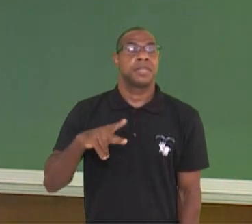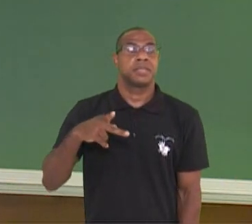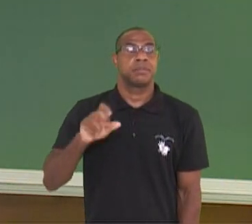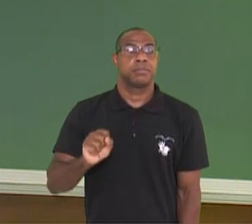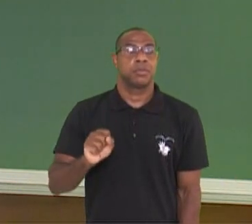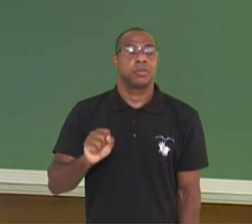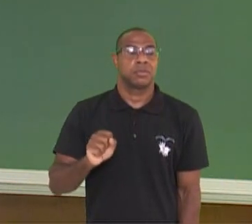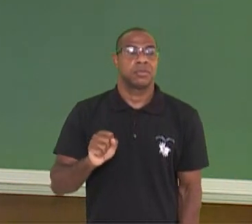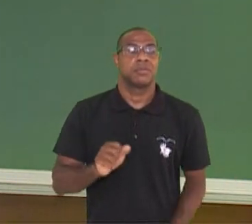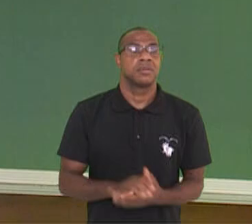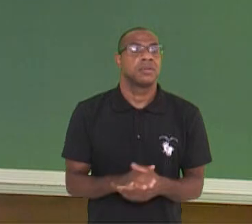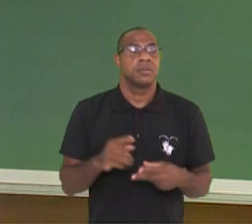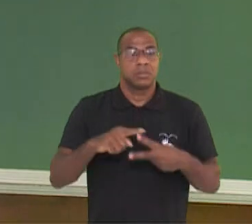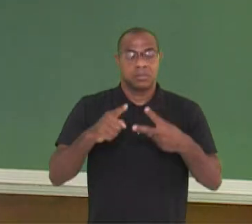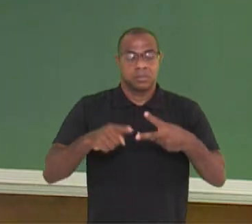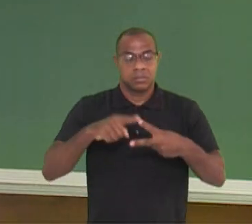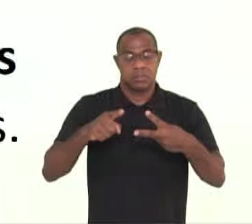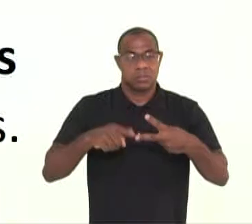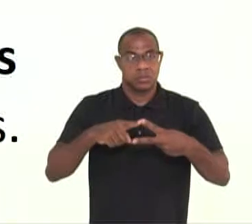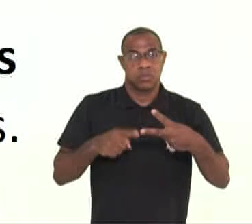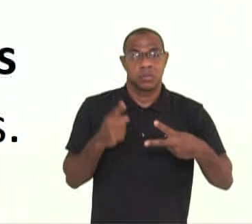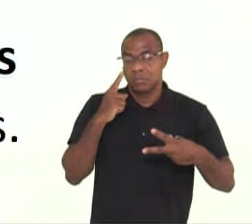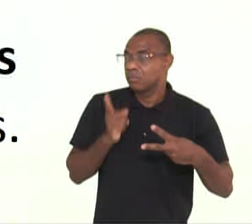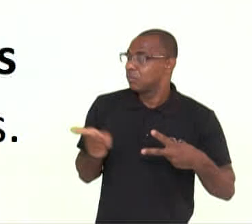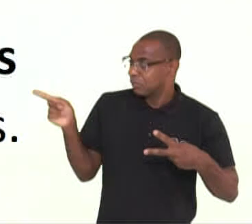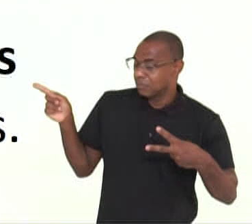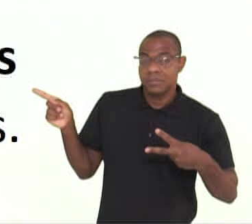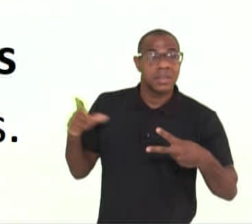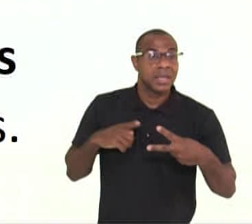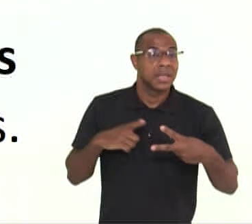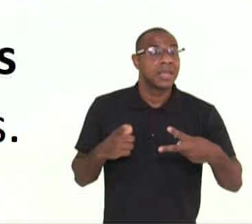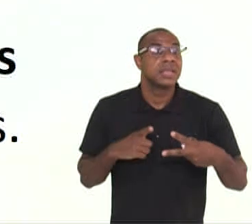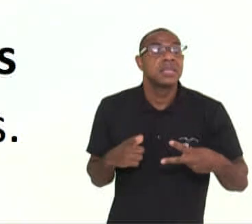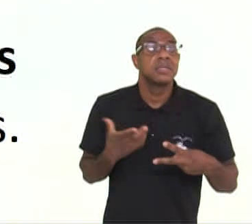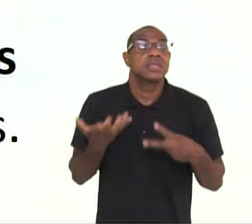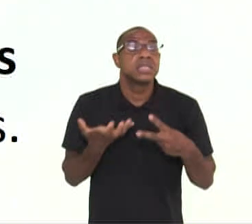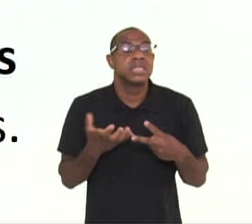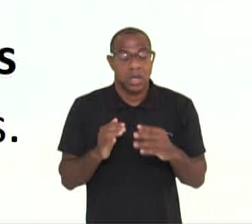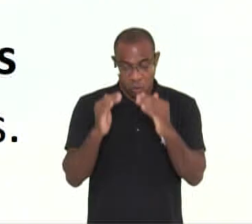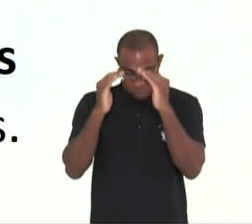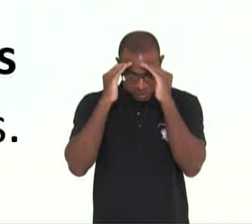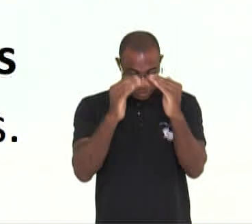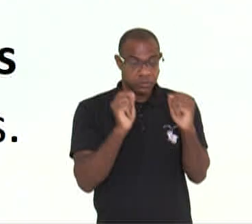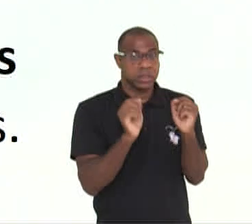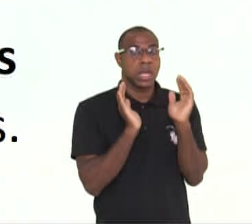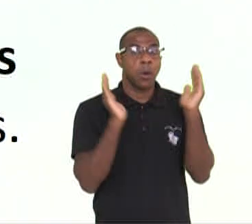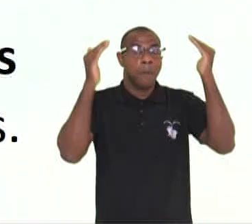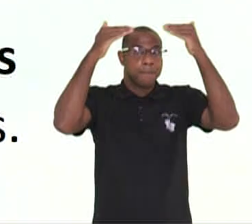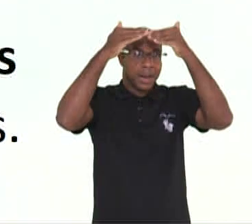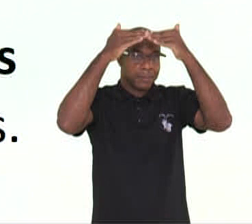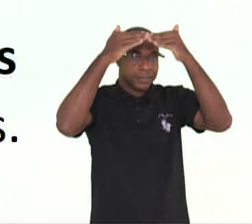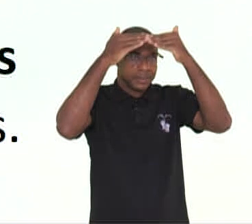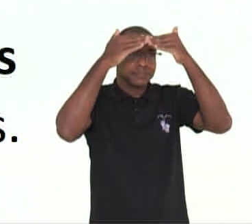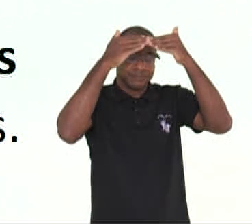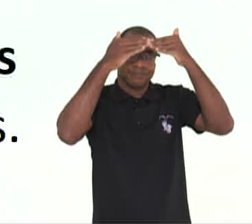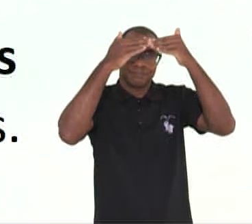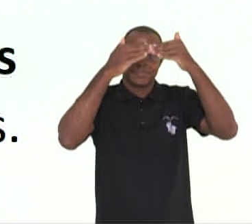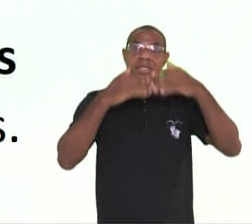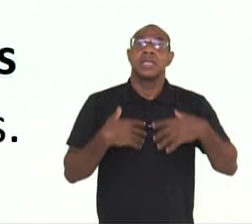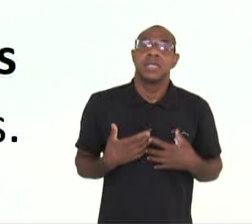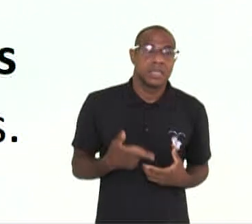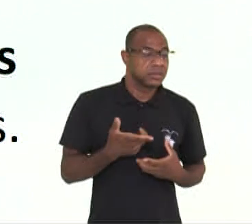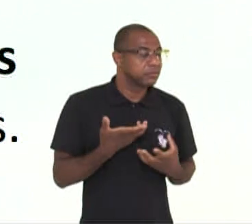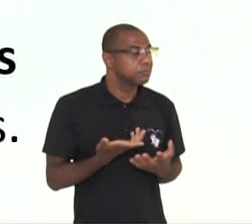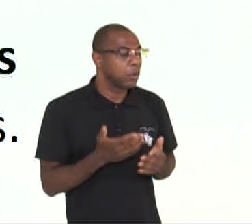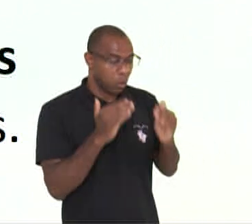no Pará, Dom Antônio Macedo Costa, optaram por obedecer ao Papa. Eles cumpriram a determinação